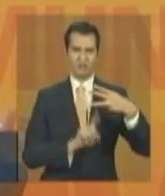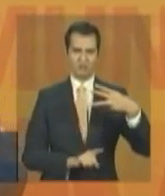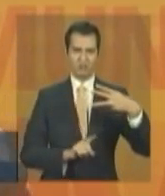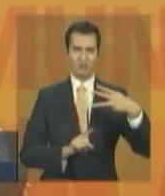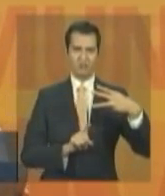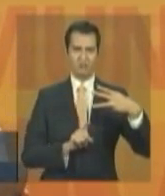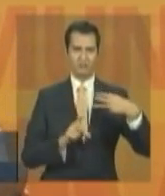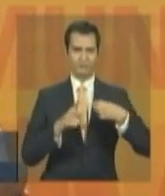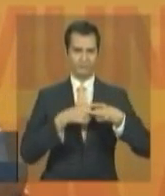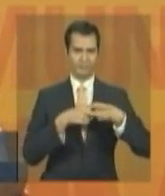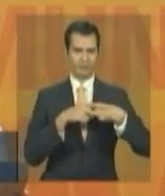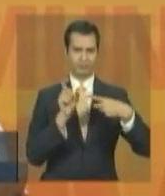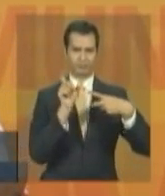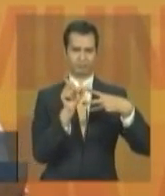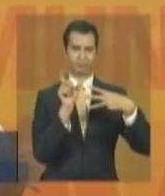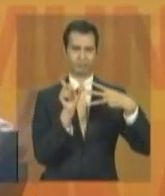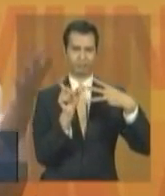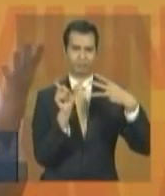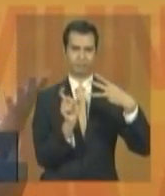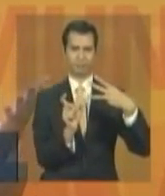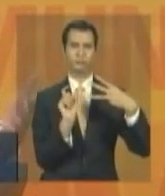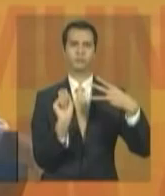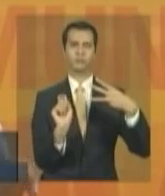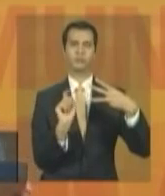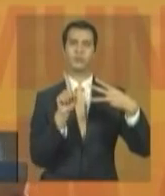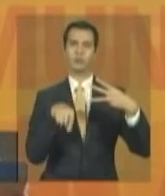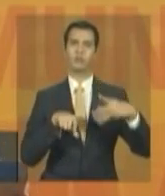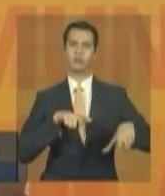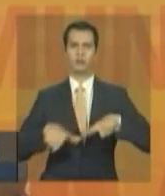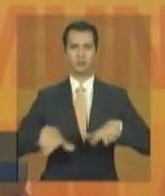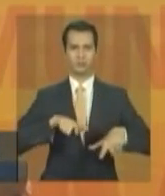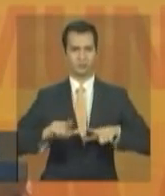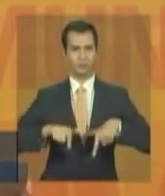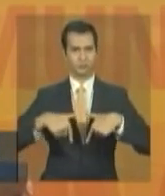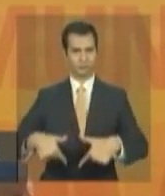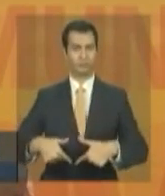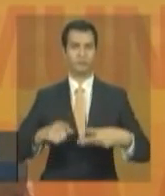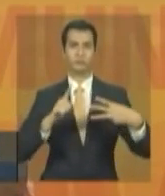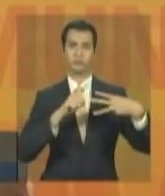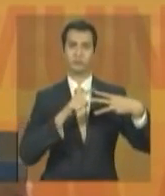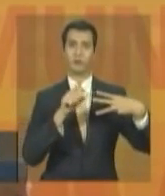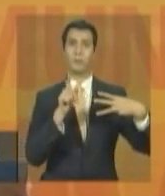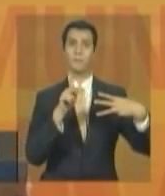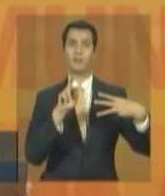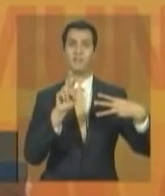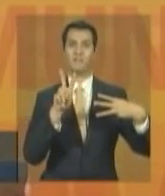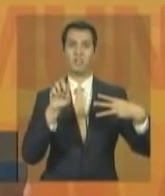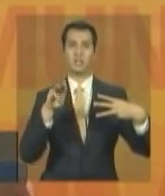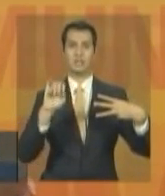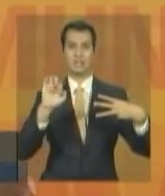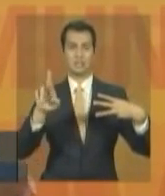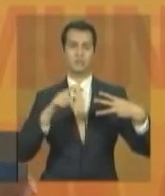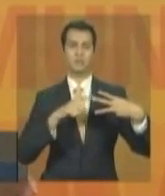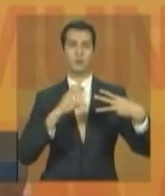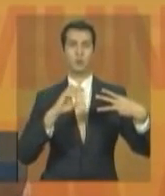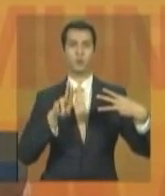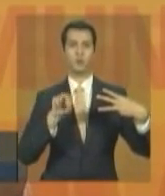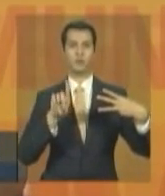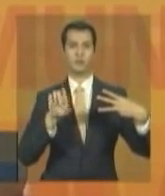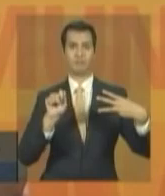foram utilizados aqui, que implicam em ações, que é prevenir,